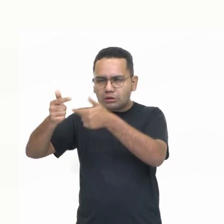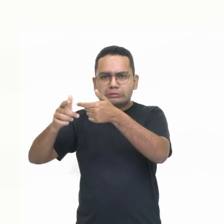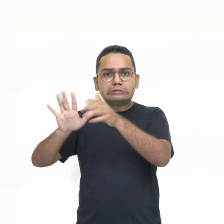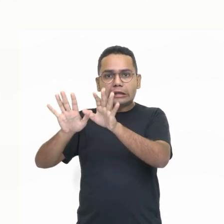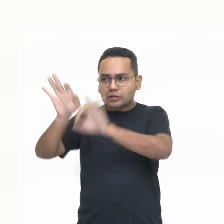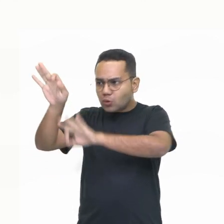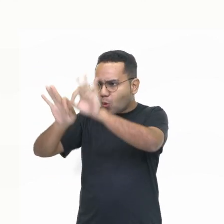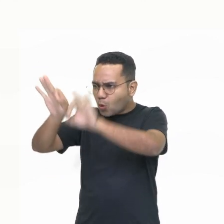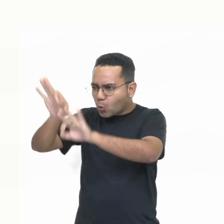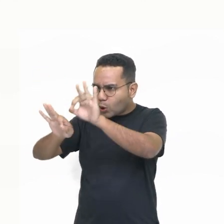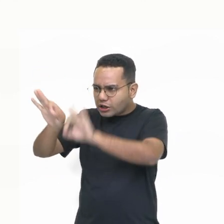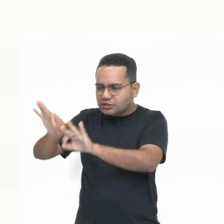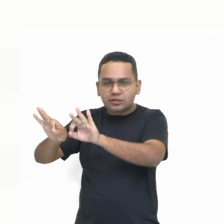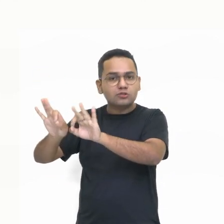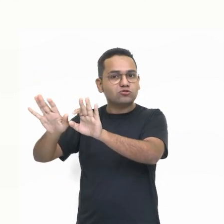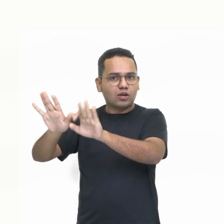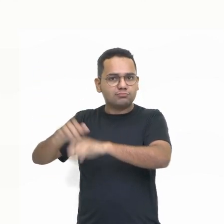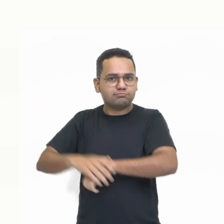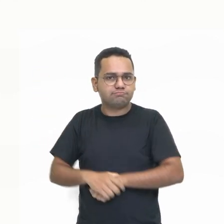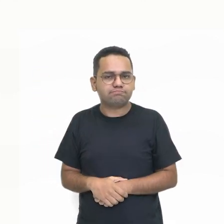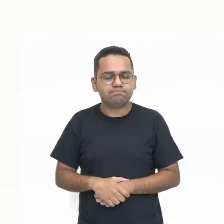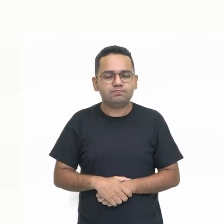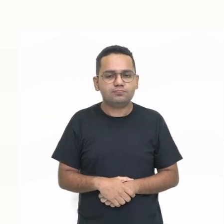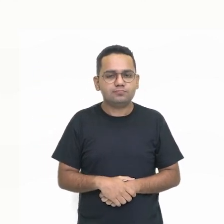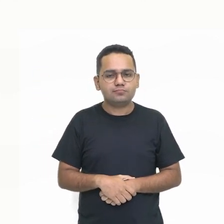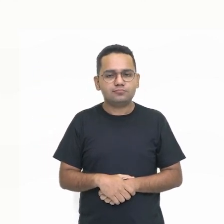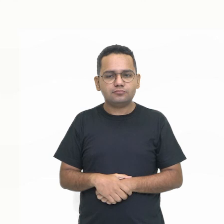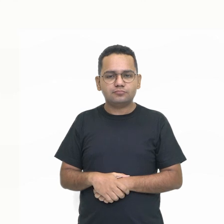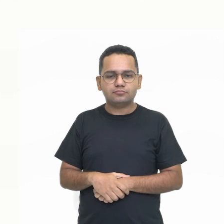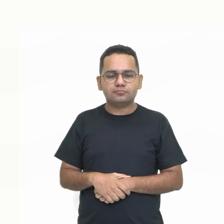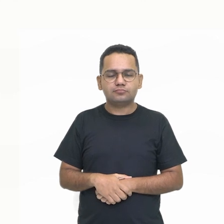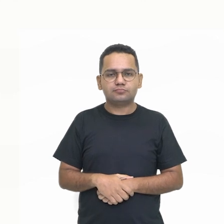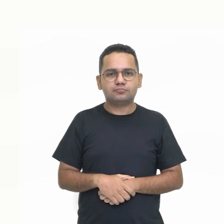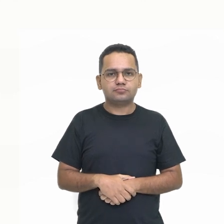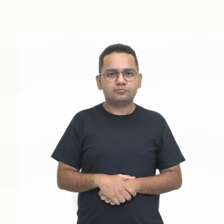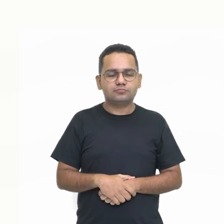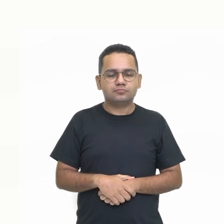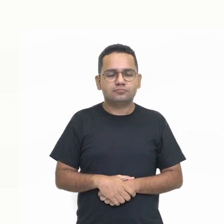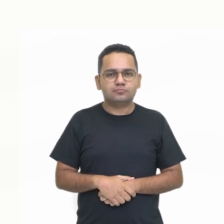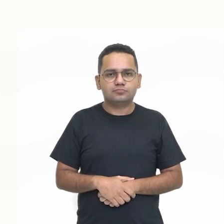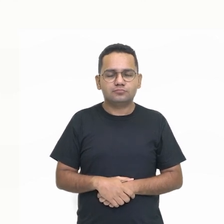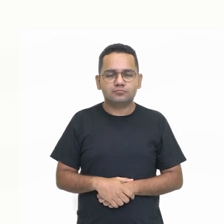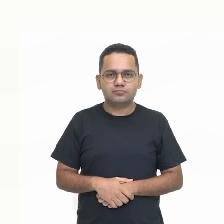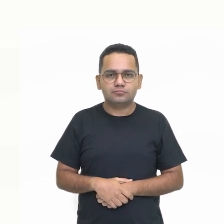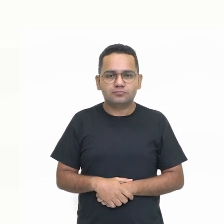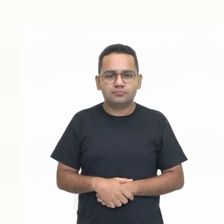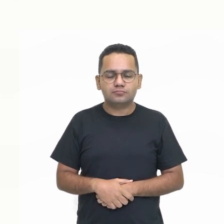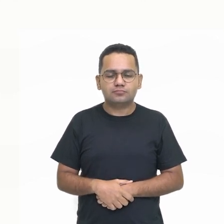também. Mas essa questão da organização, ela não está conectada